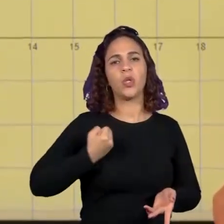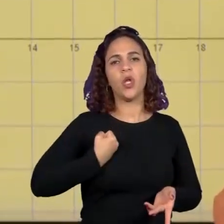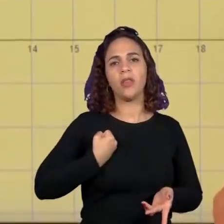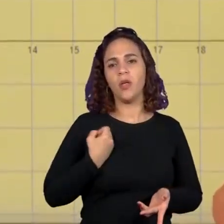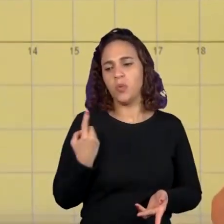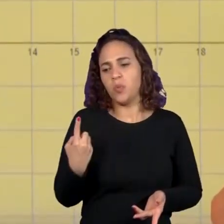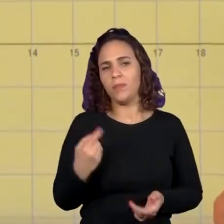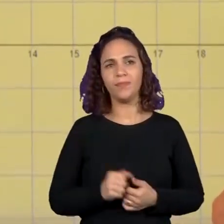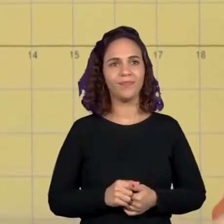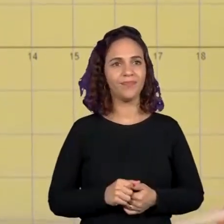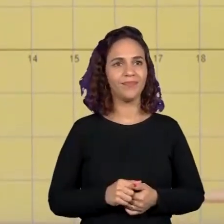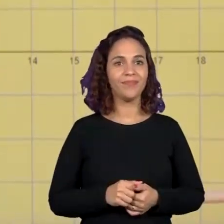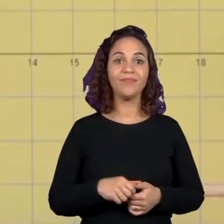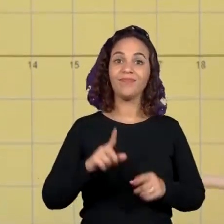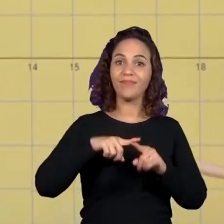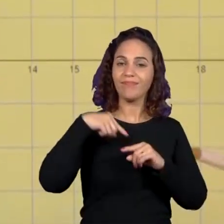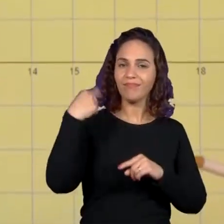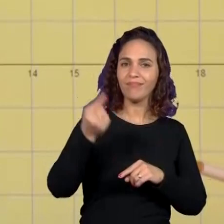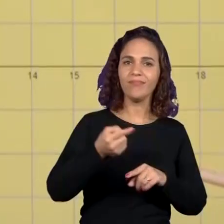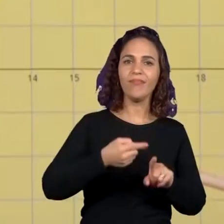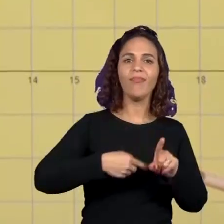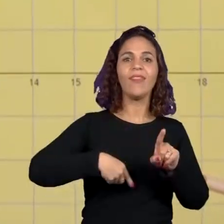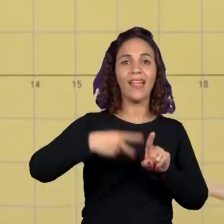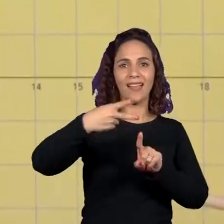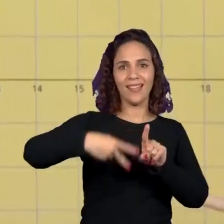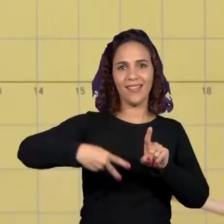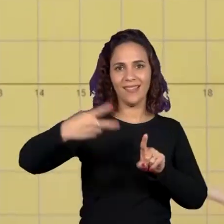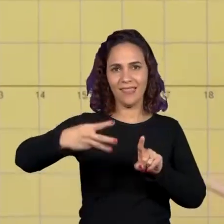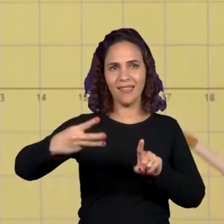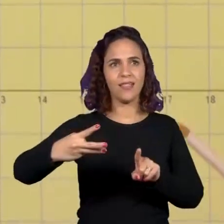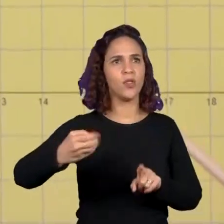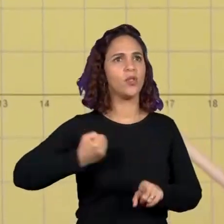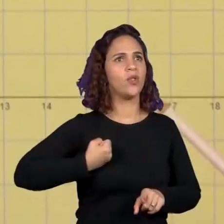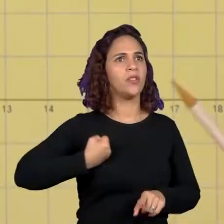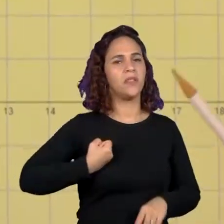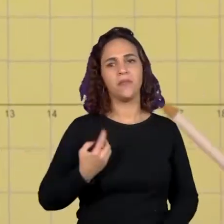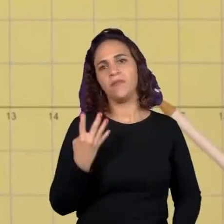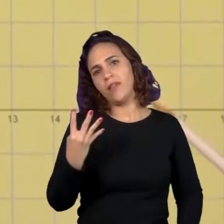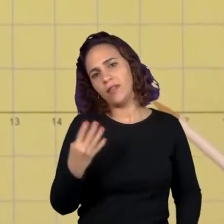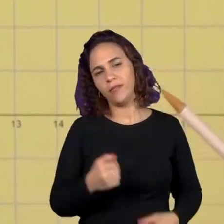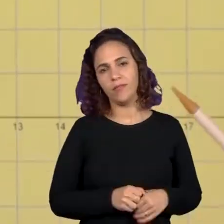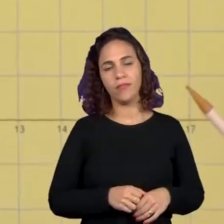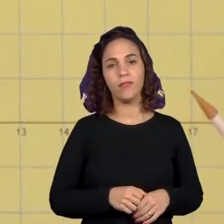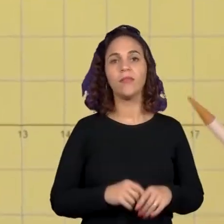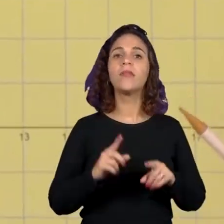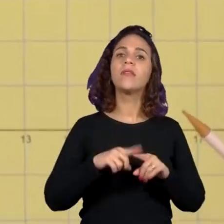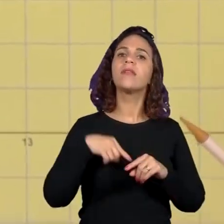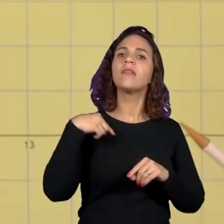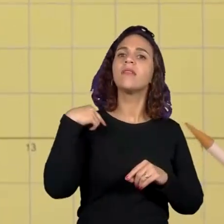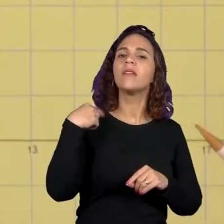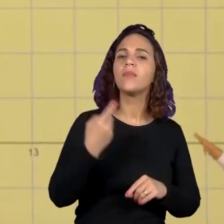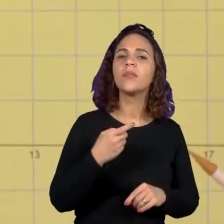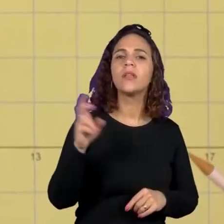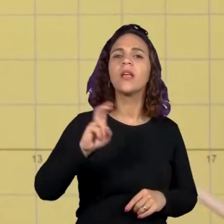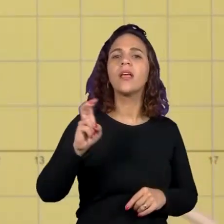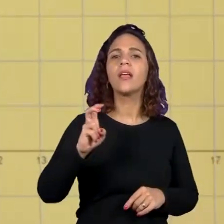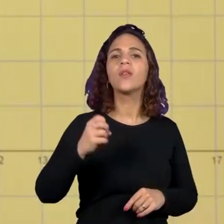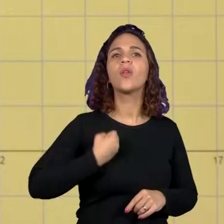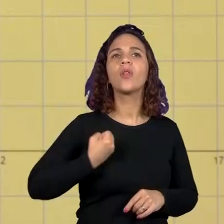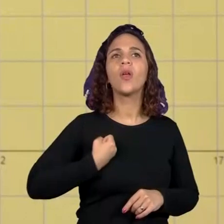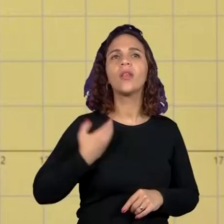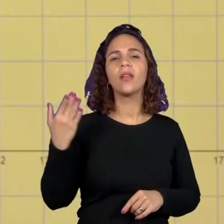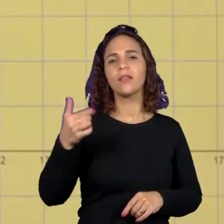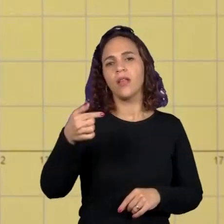1, aí no terceiro bimestre tirou nota 4 e o quinto conceito, que é o último, Tirou